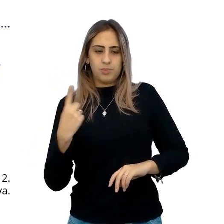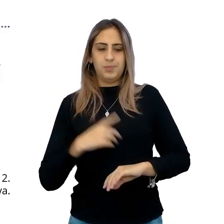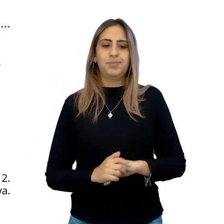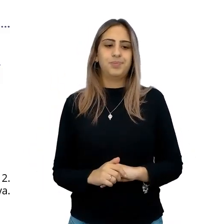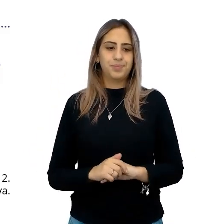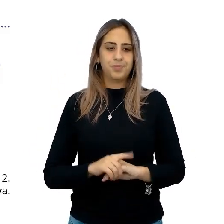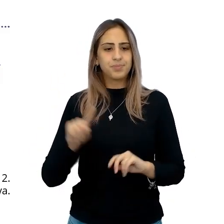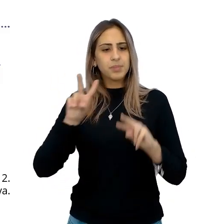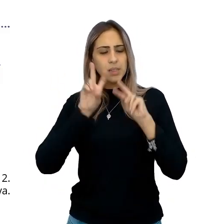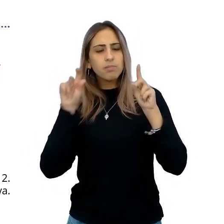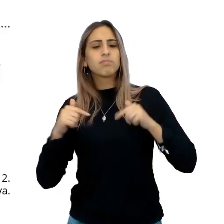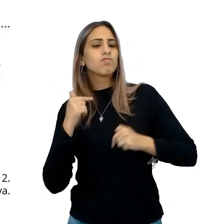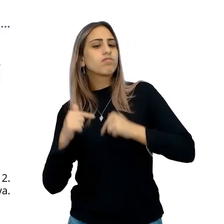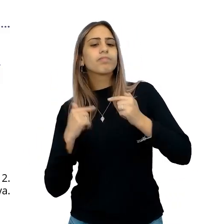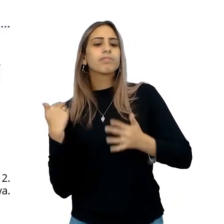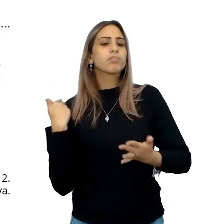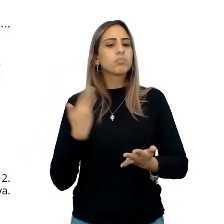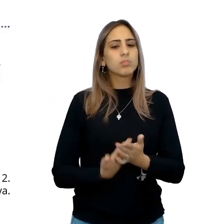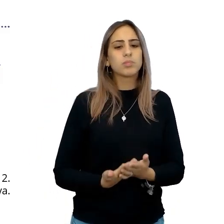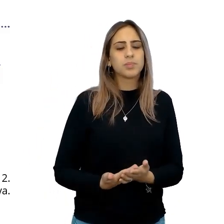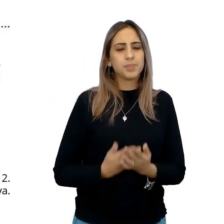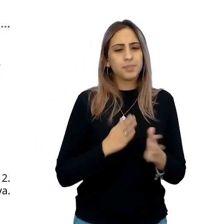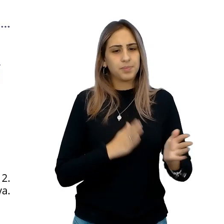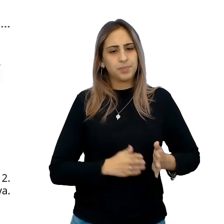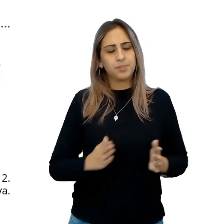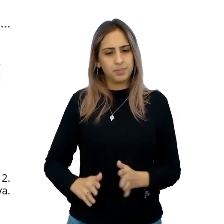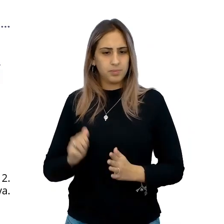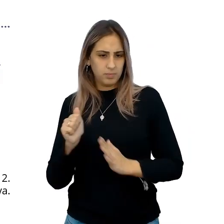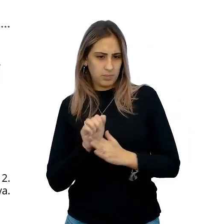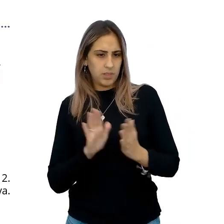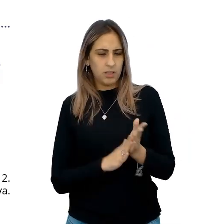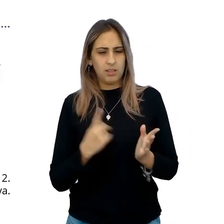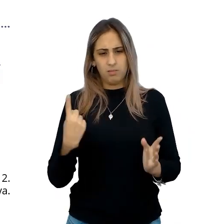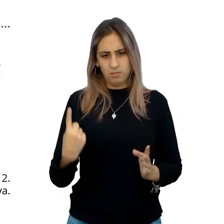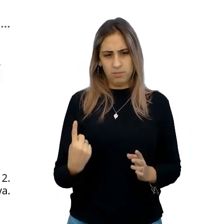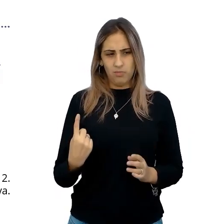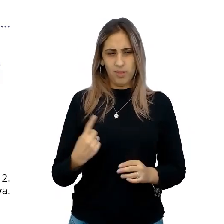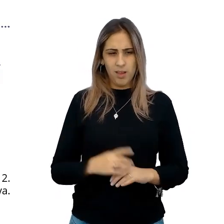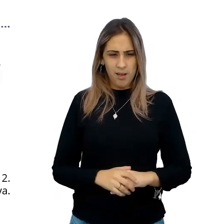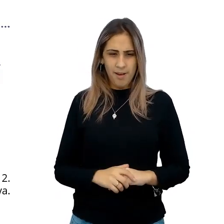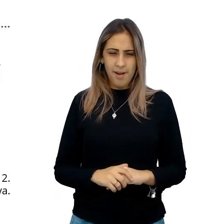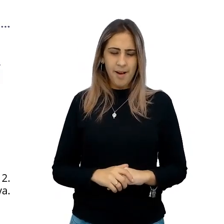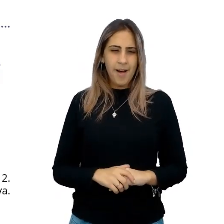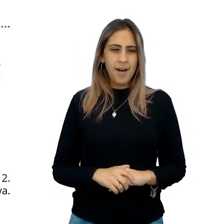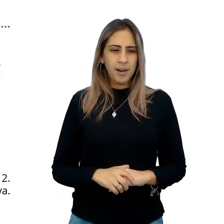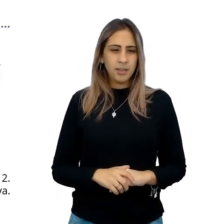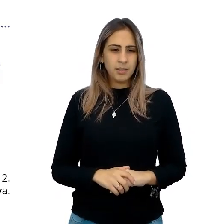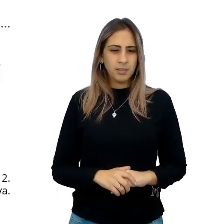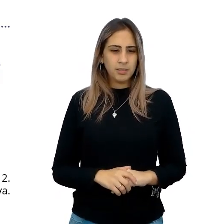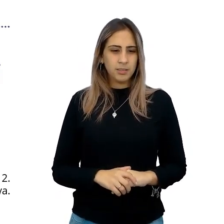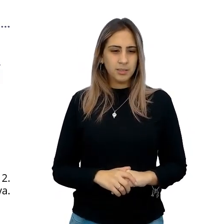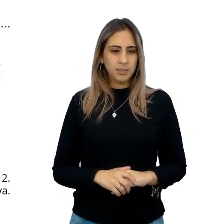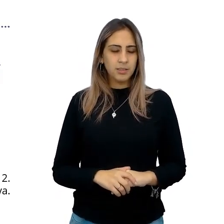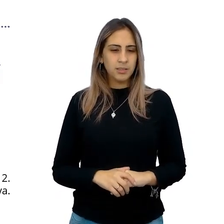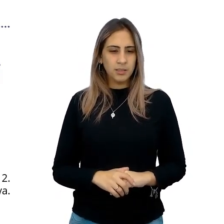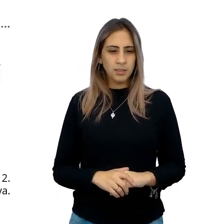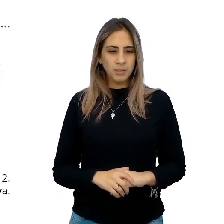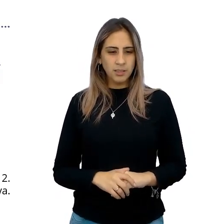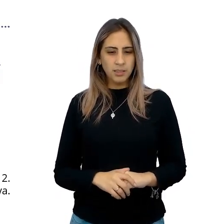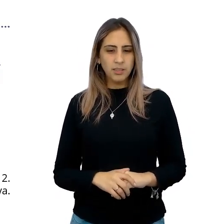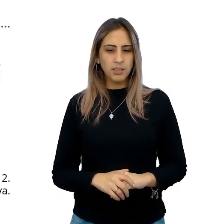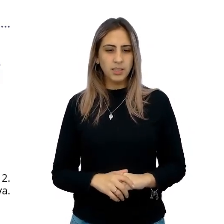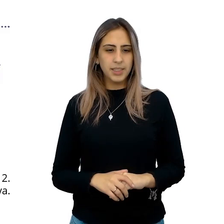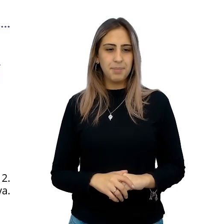as temáticas que serão trabalhadas na sequência de atividade 1, a sequência que a gente vai focar na formação de hoje e